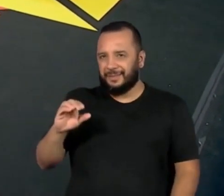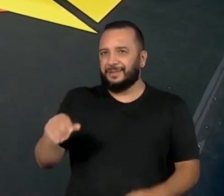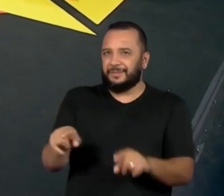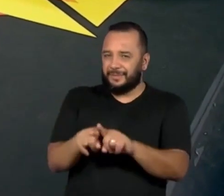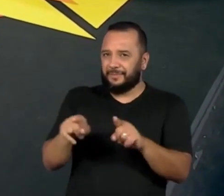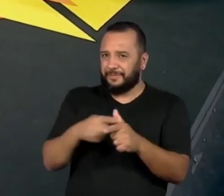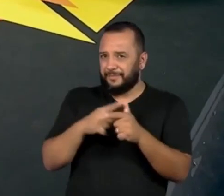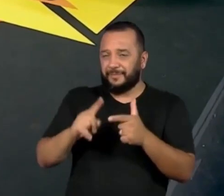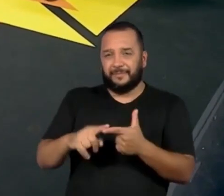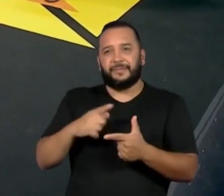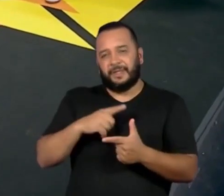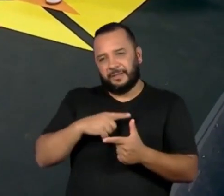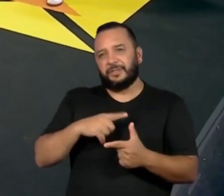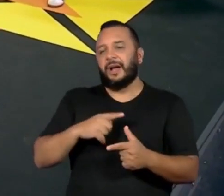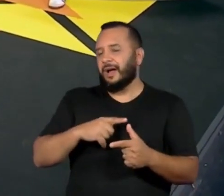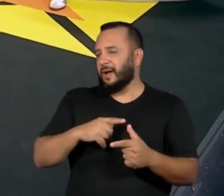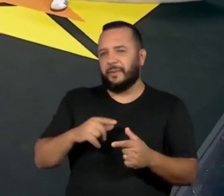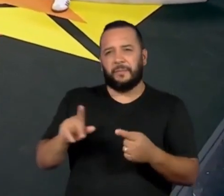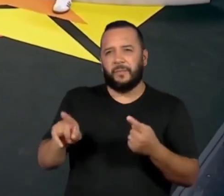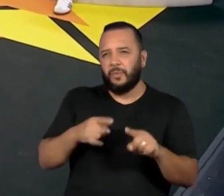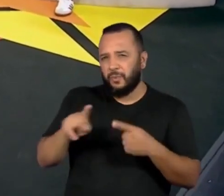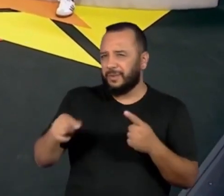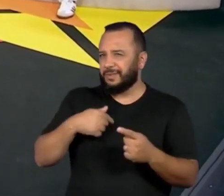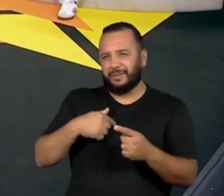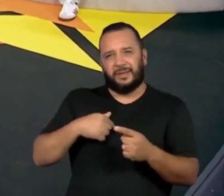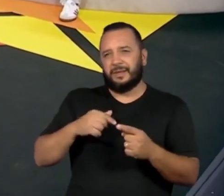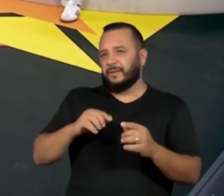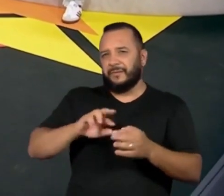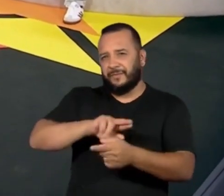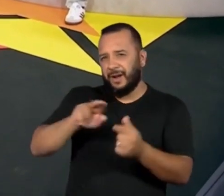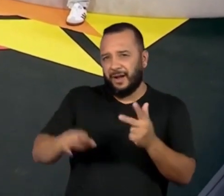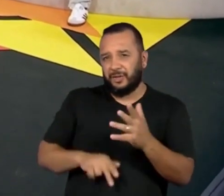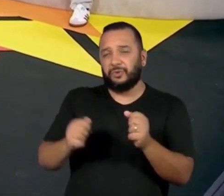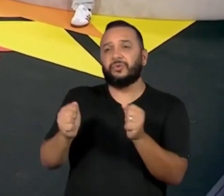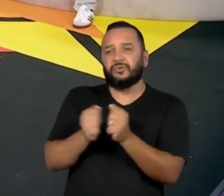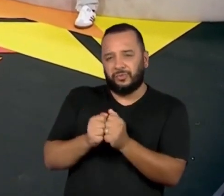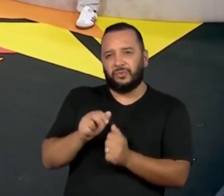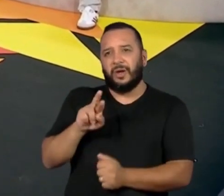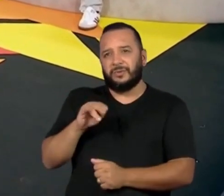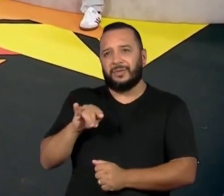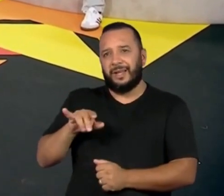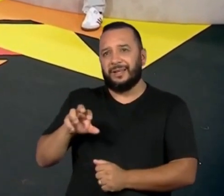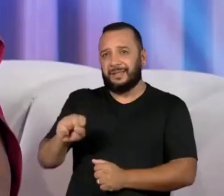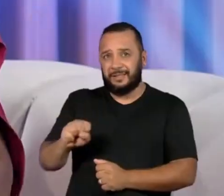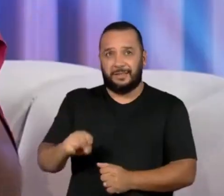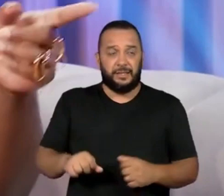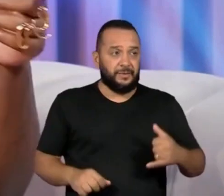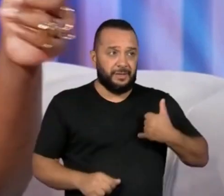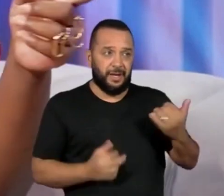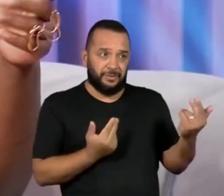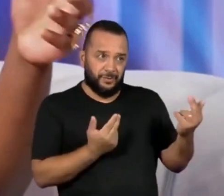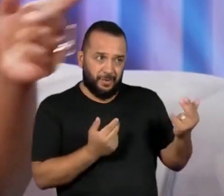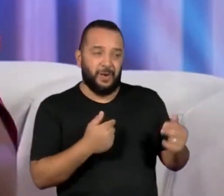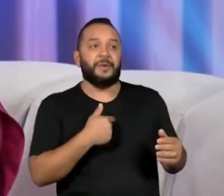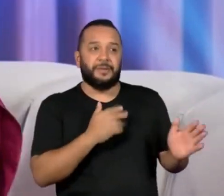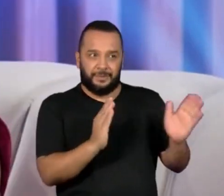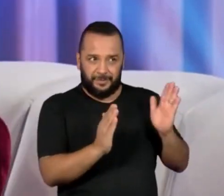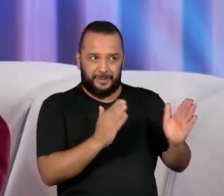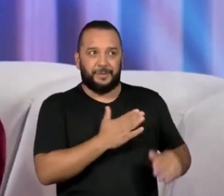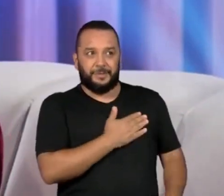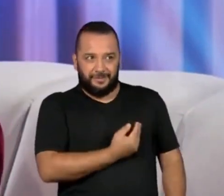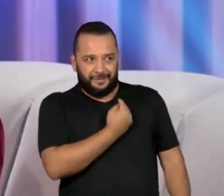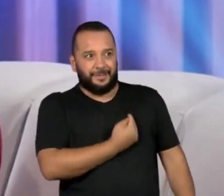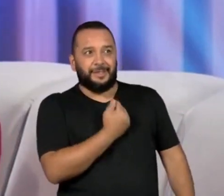fim fim de semana no parque com na estrada enfim aí eu já tinha 11 anos e daí foi um caminho sem volta assim tem a mesma idade eu também tava nesse momento aí da minha